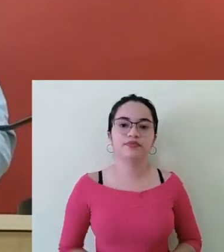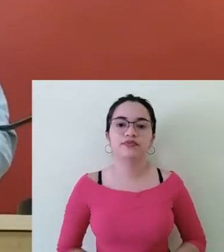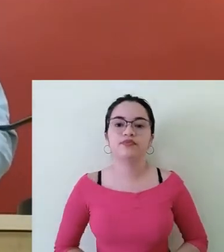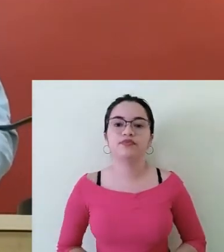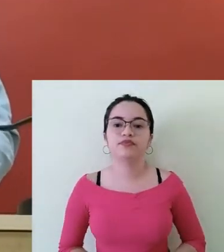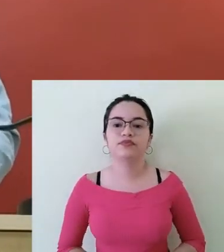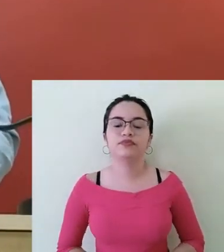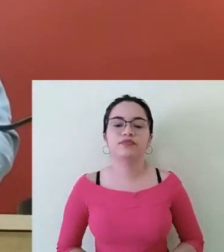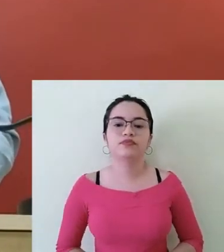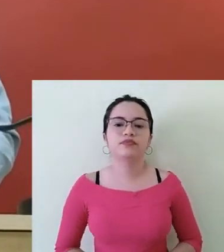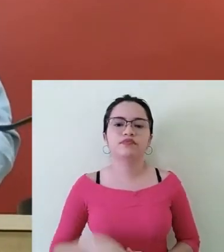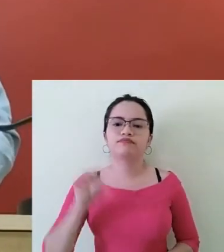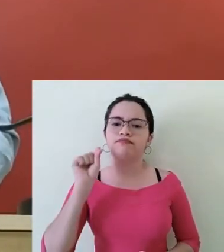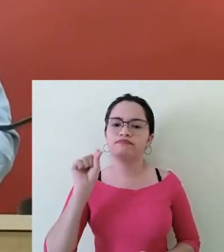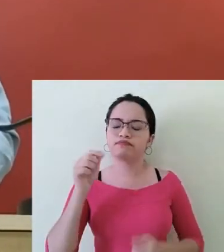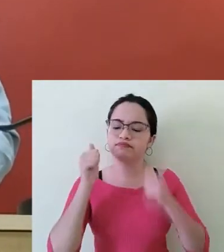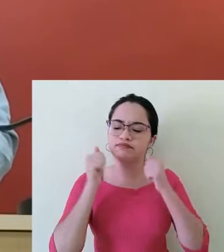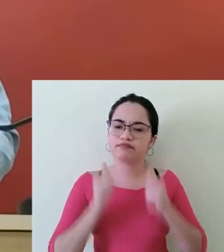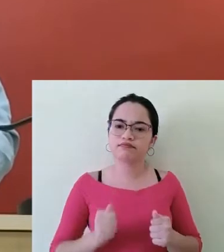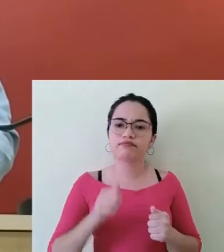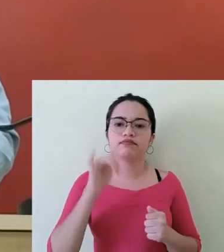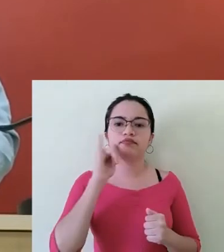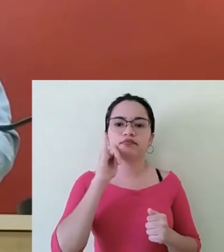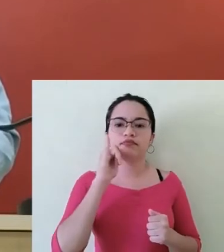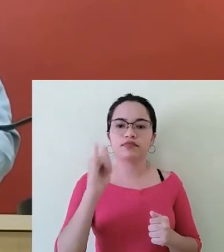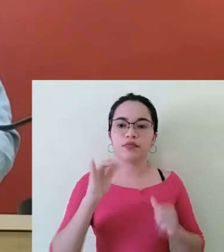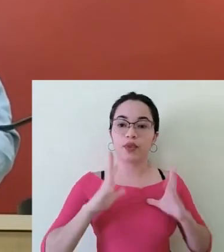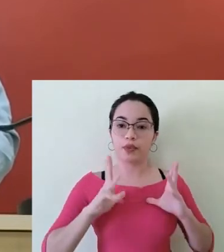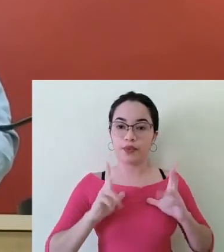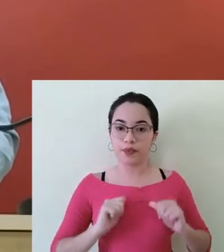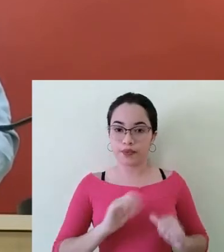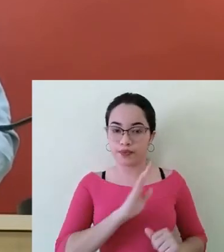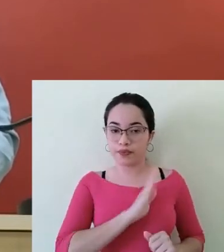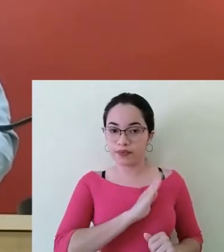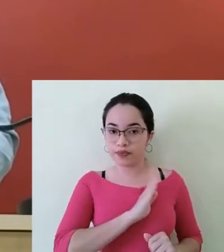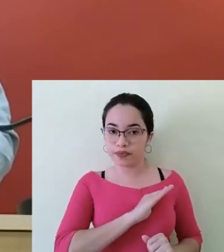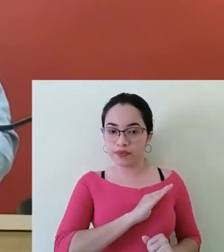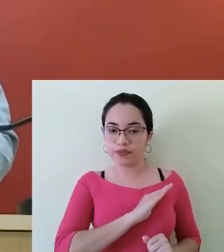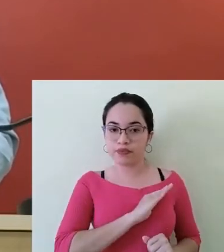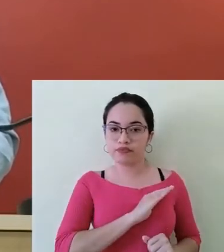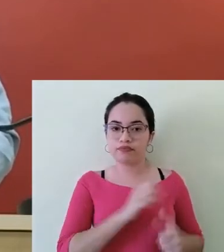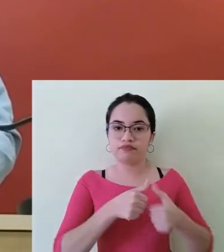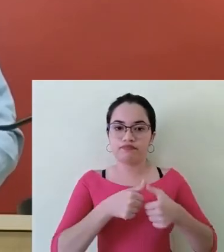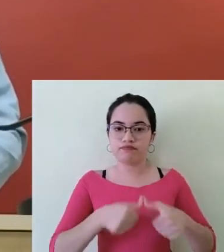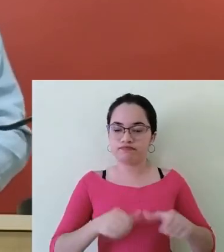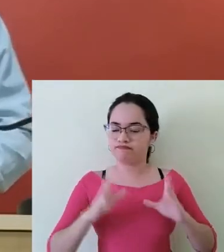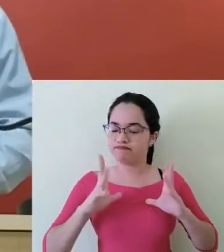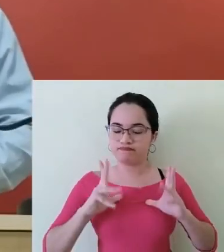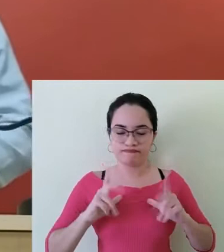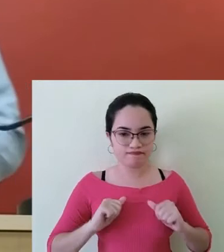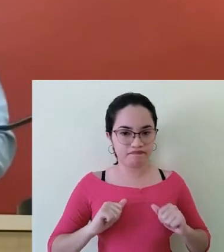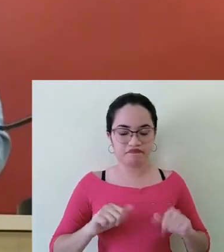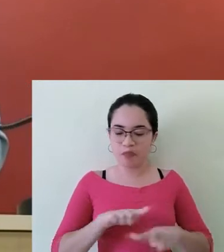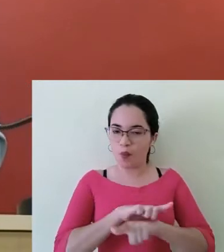assim: quem poderá dizer, purifiquei o coração, estou